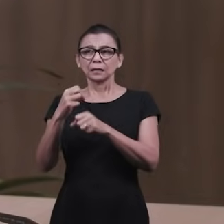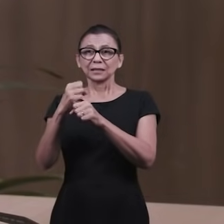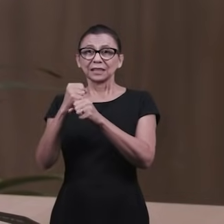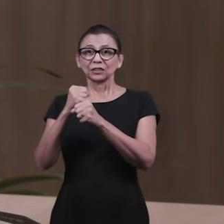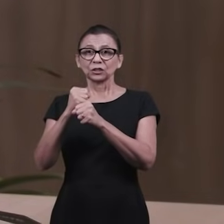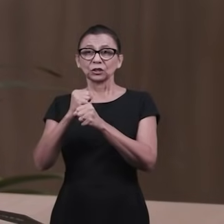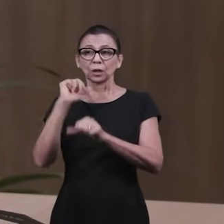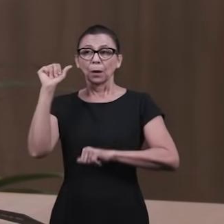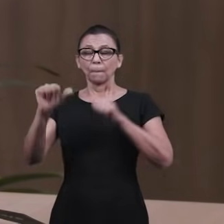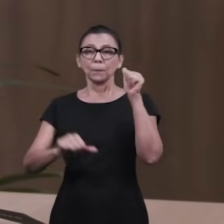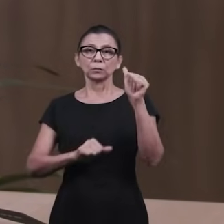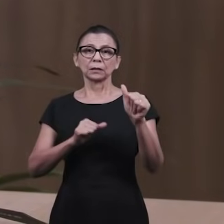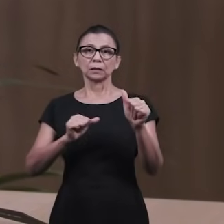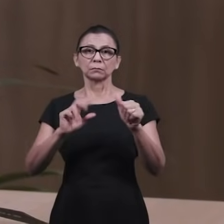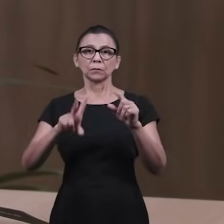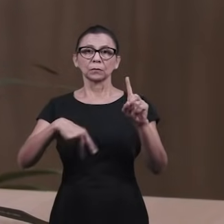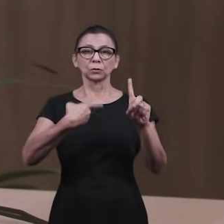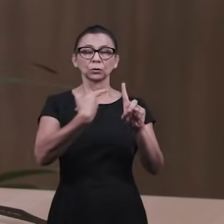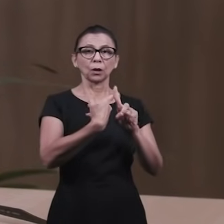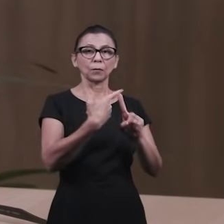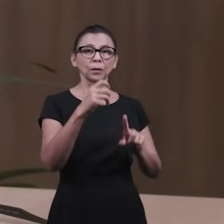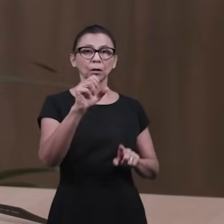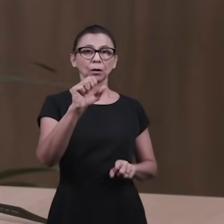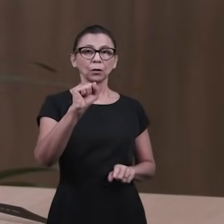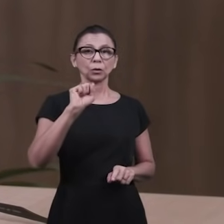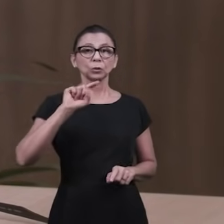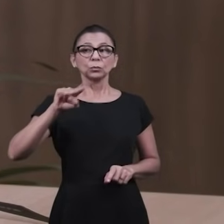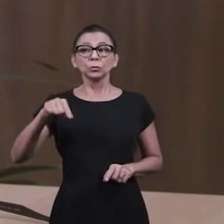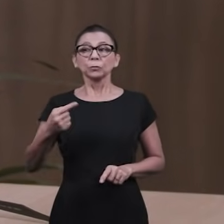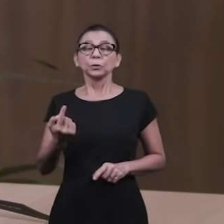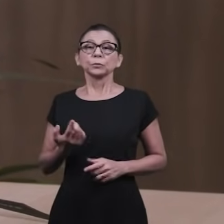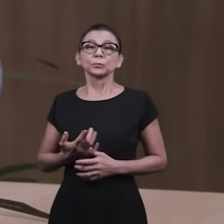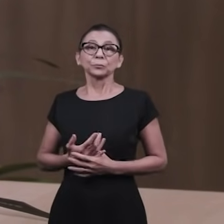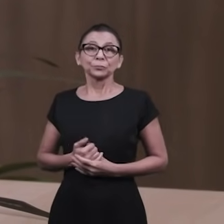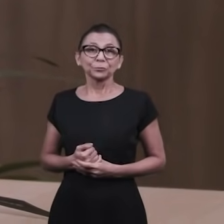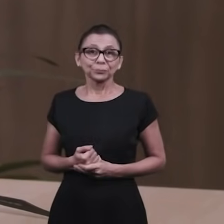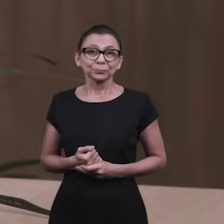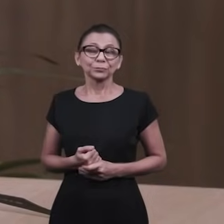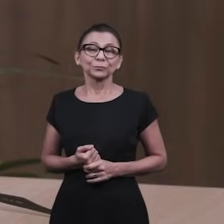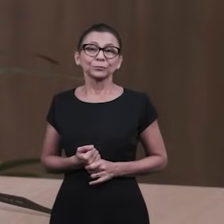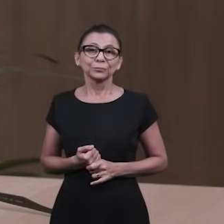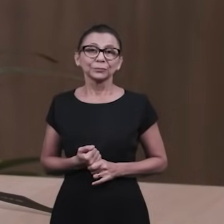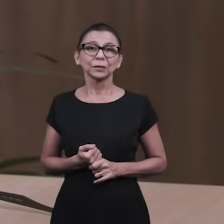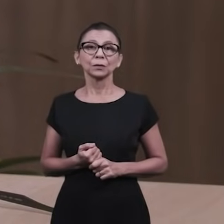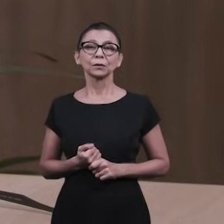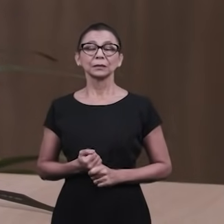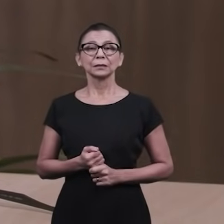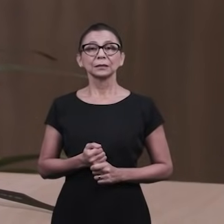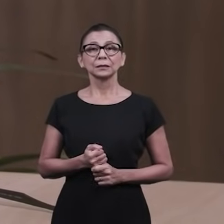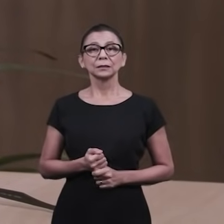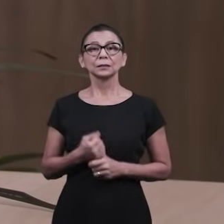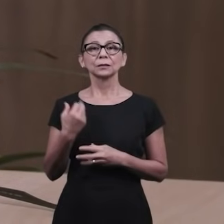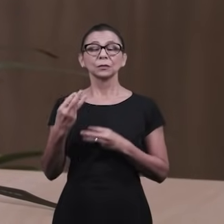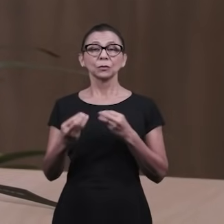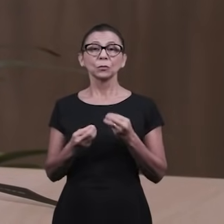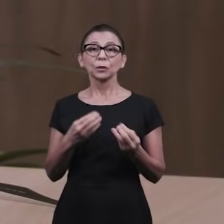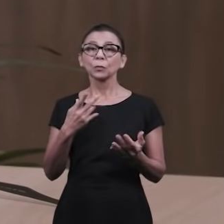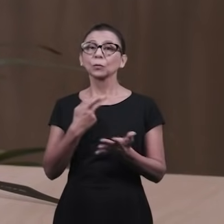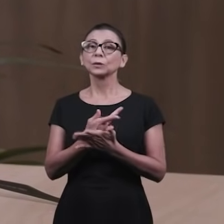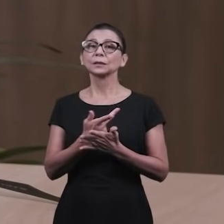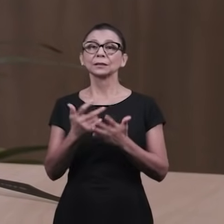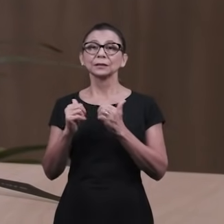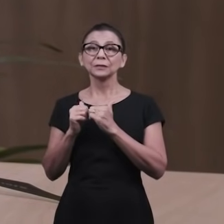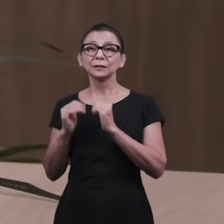Então eles ficaram sem saber como fazer. Então eles queriam saber o que ia acontecer, como